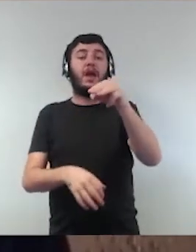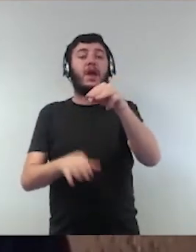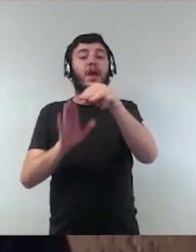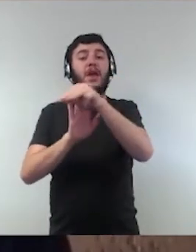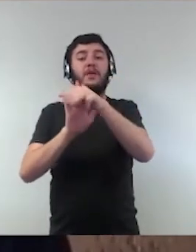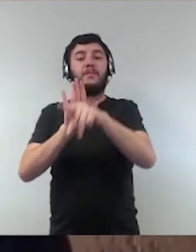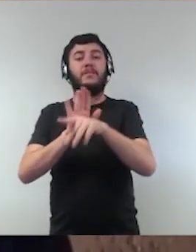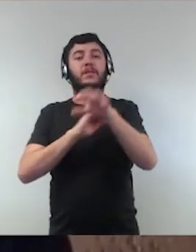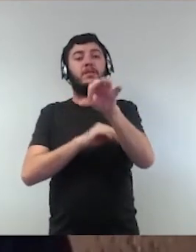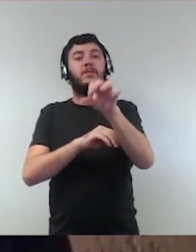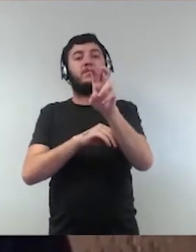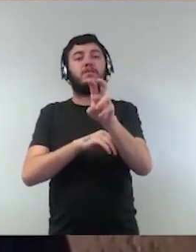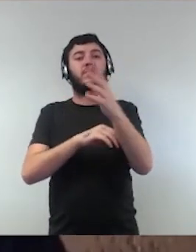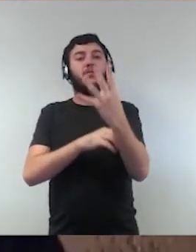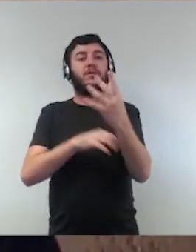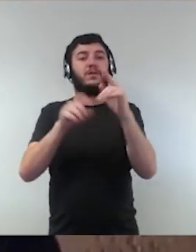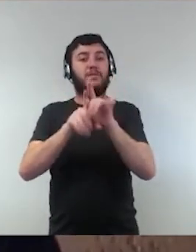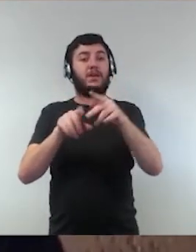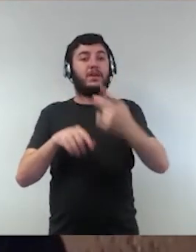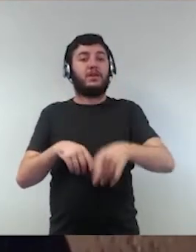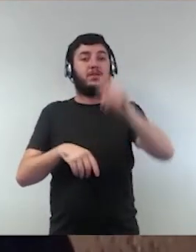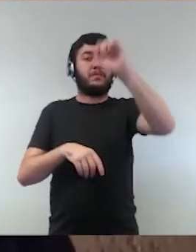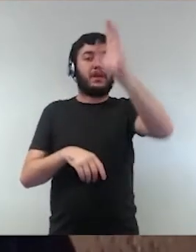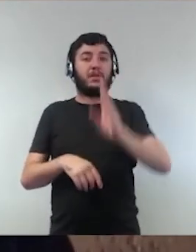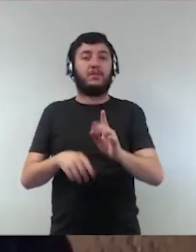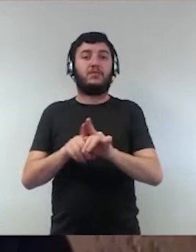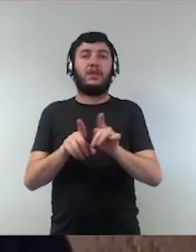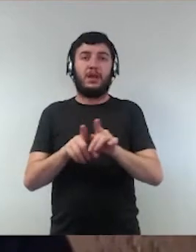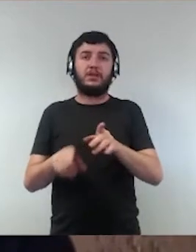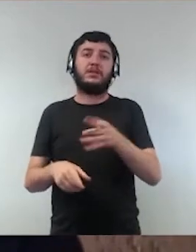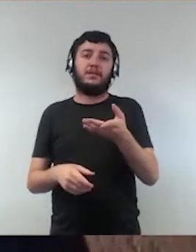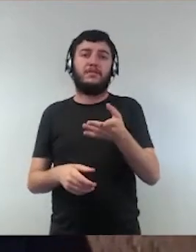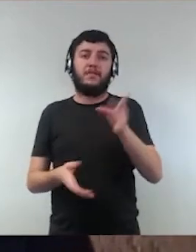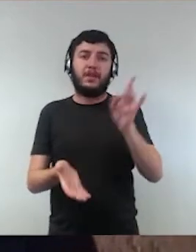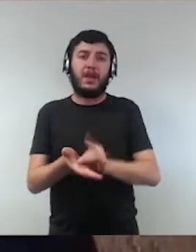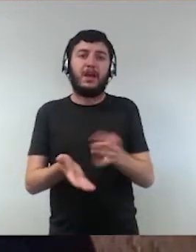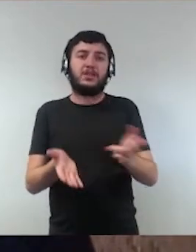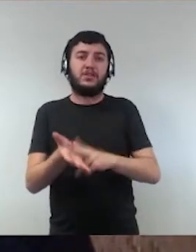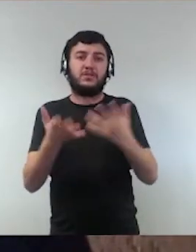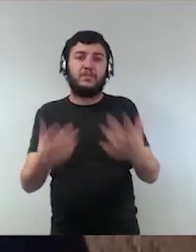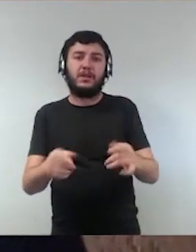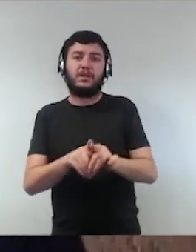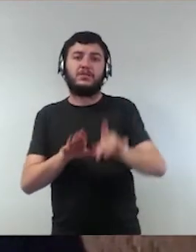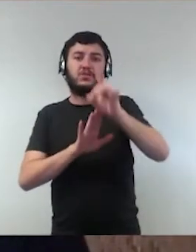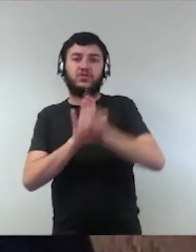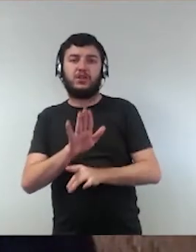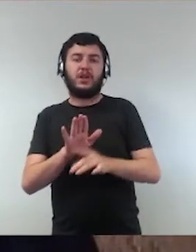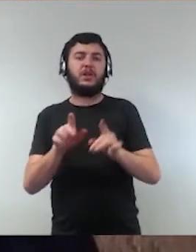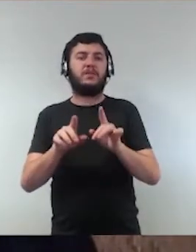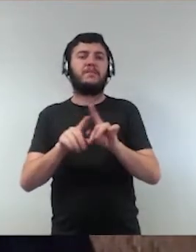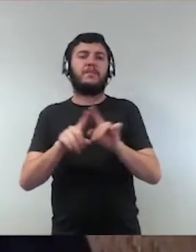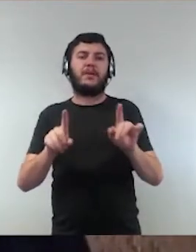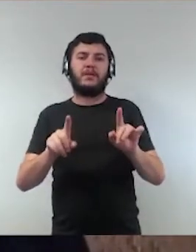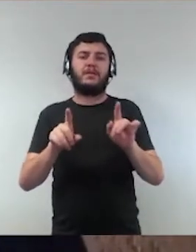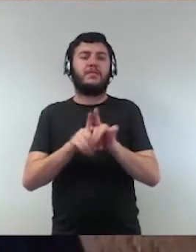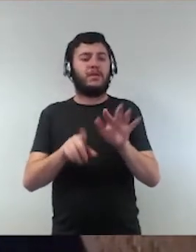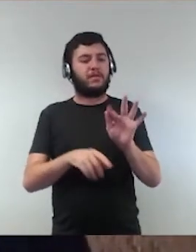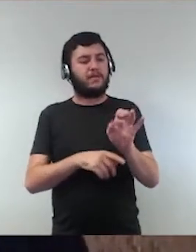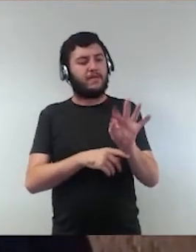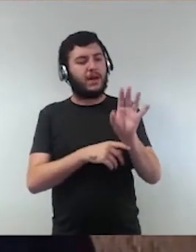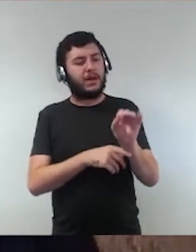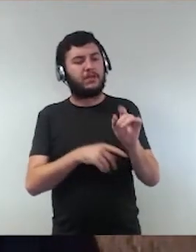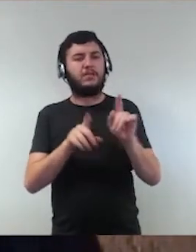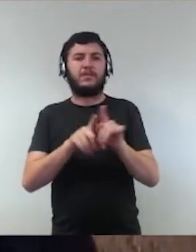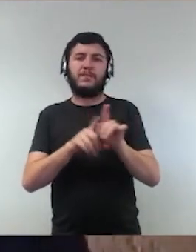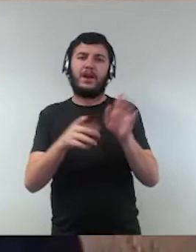já reconhecido pelo nosso ordenamento jurídico, não só o direito fundamental à proteção de dados, mas alguns dos seus principais elementos